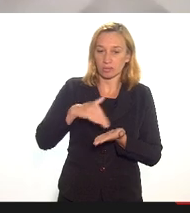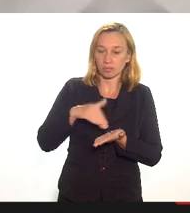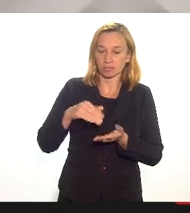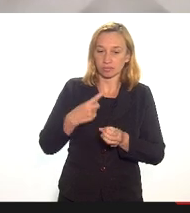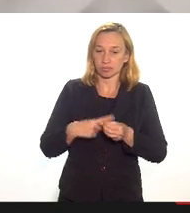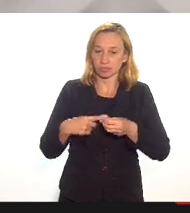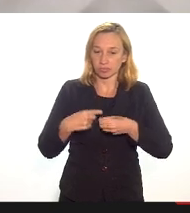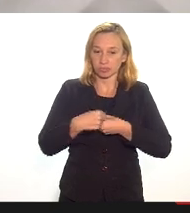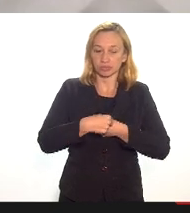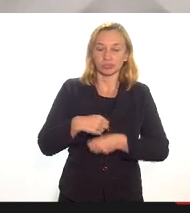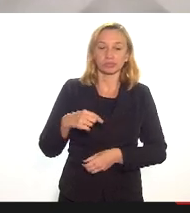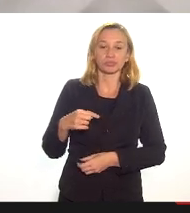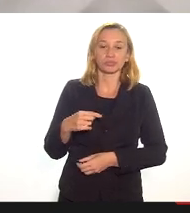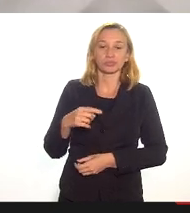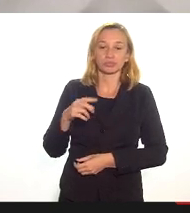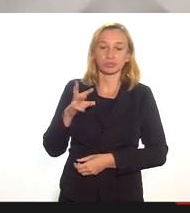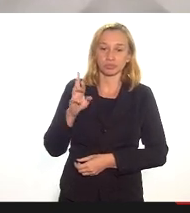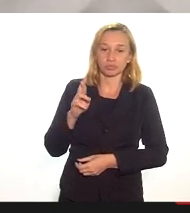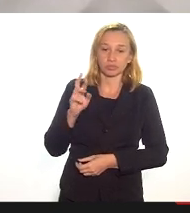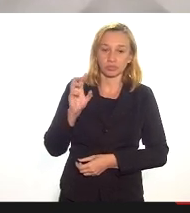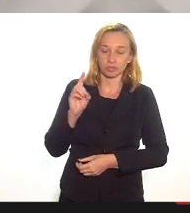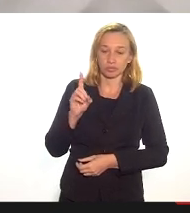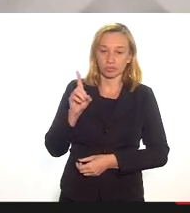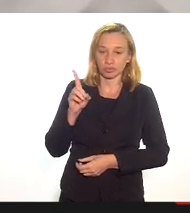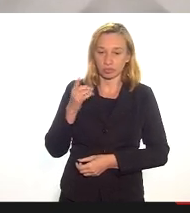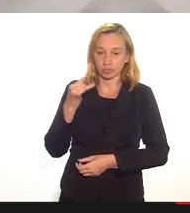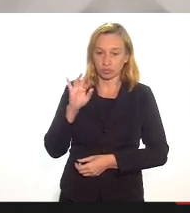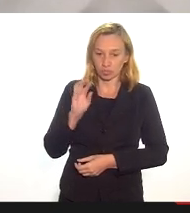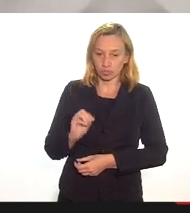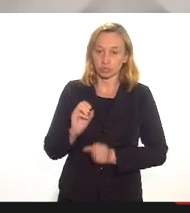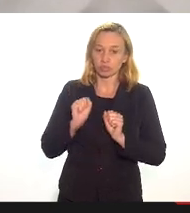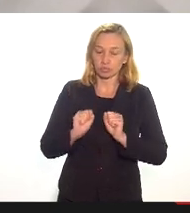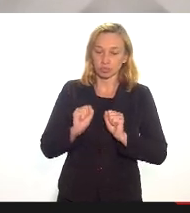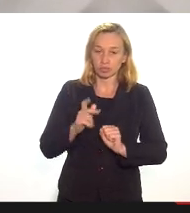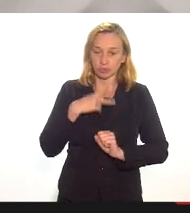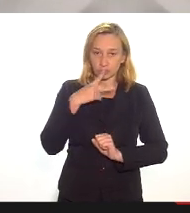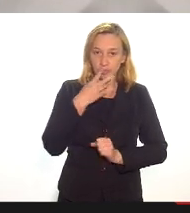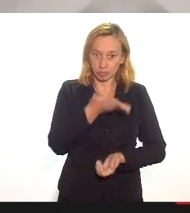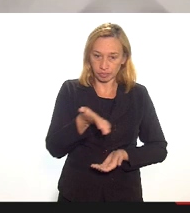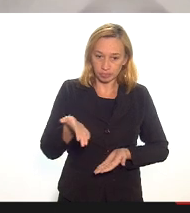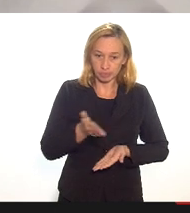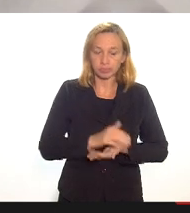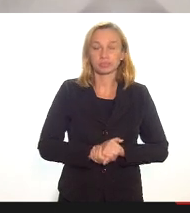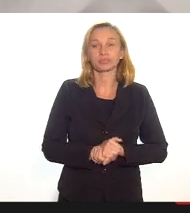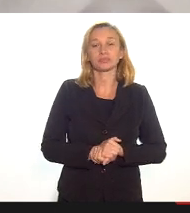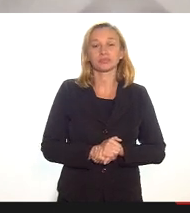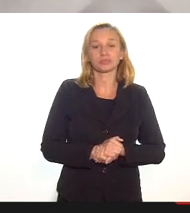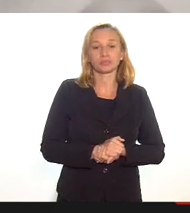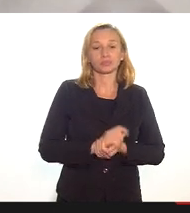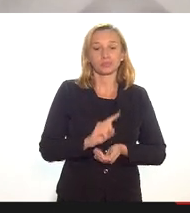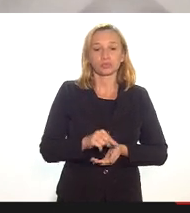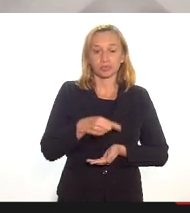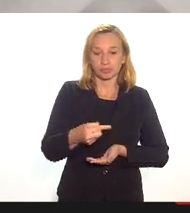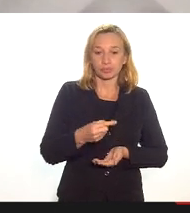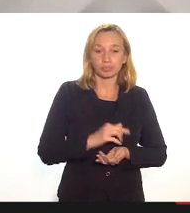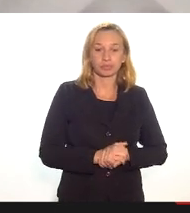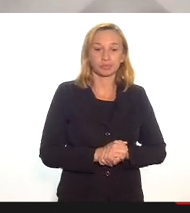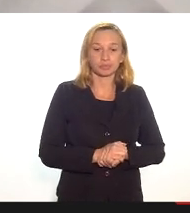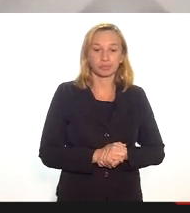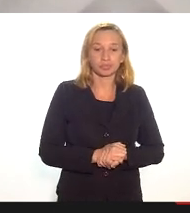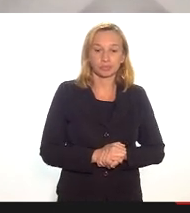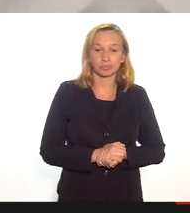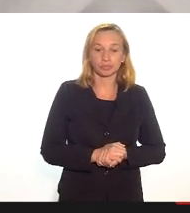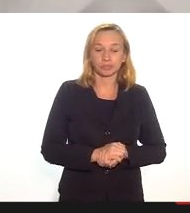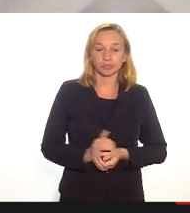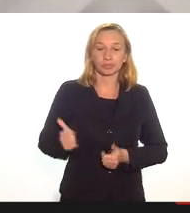Municipais, doutor Rodrigo Oliveira, se ele pudesse, então, fazer uma brevíssima intervenção e, em seguida, eu